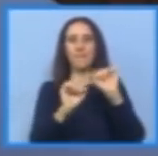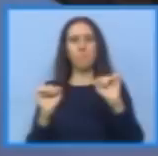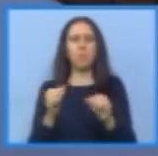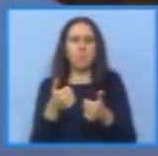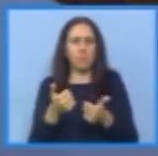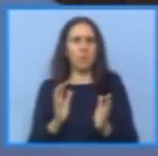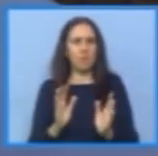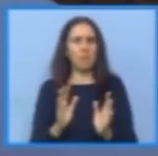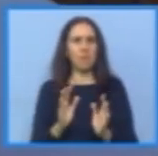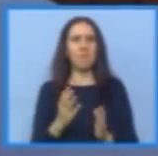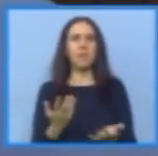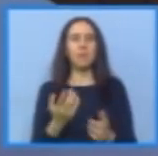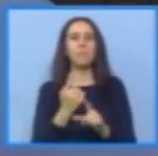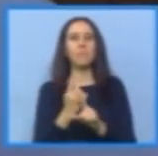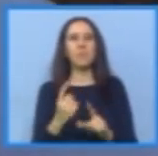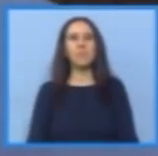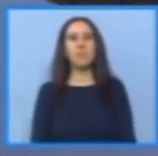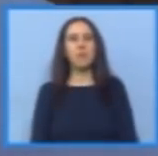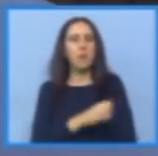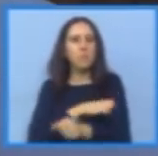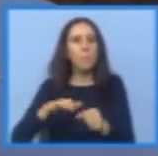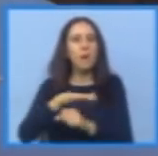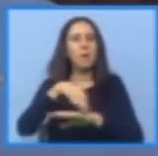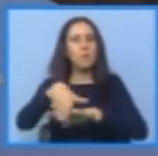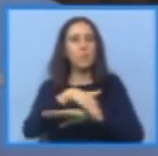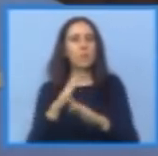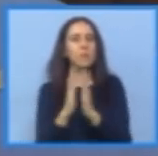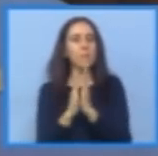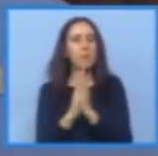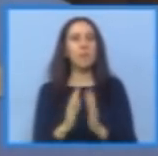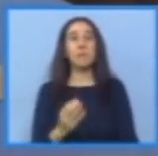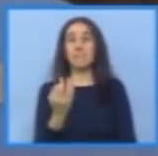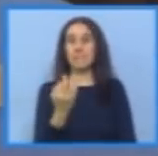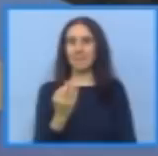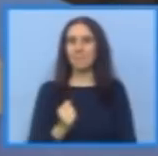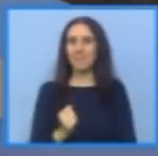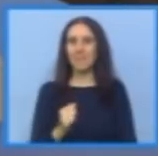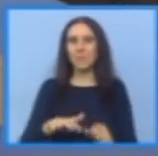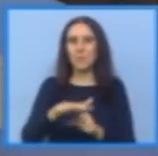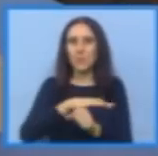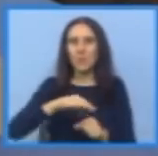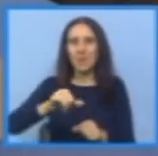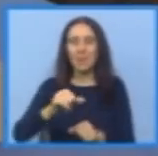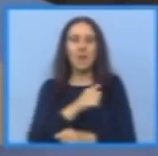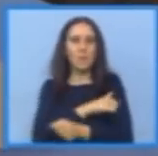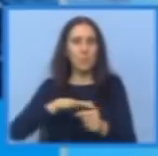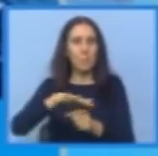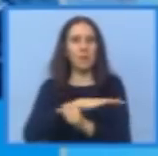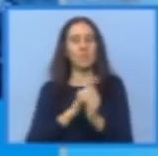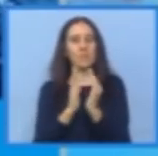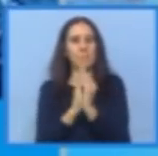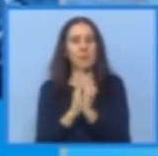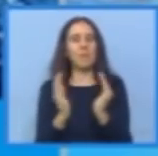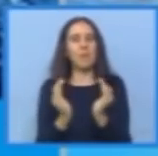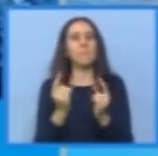boa. Porque... Ao seu bairro, ou à sua rua, ou à sua capela? Exatamente, à sua zona, ao seu bairro, à sua capela,